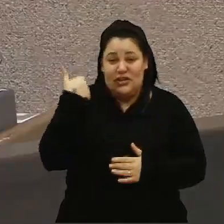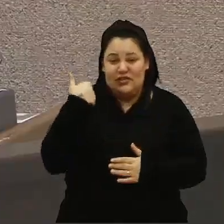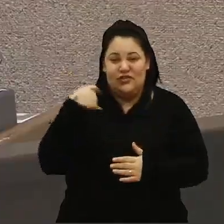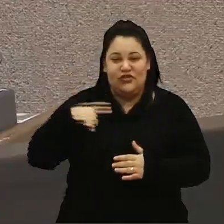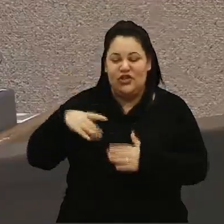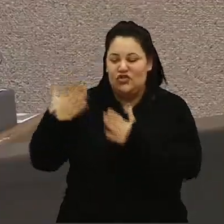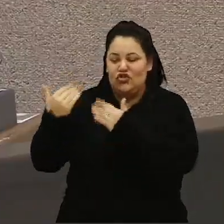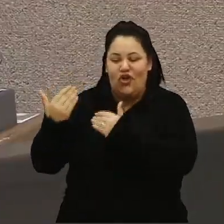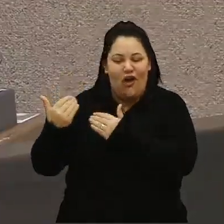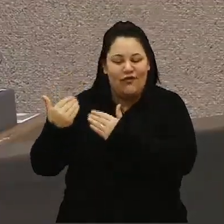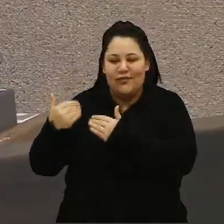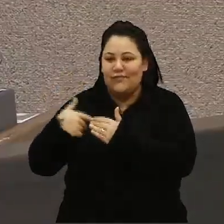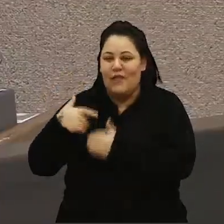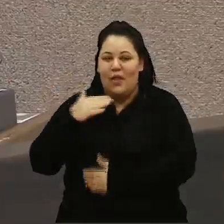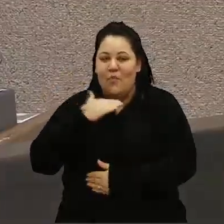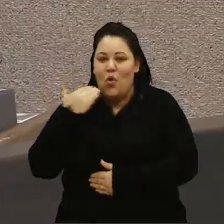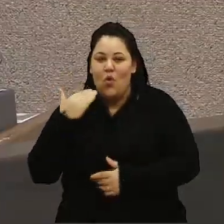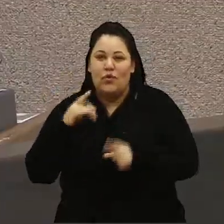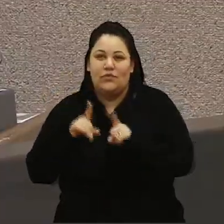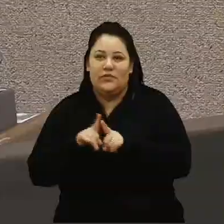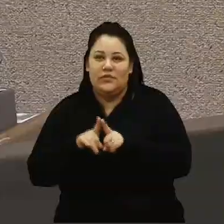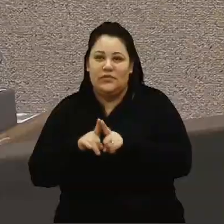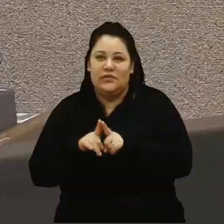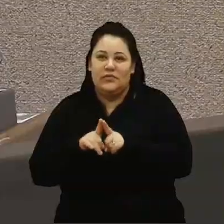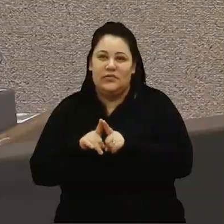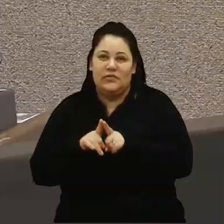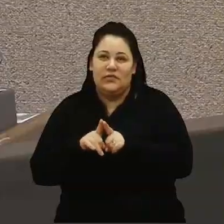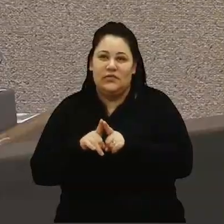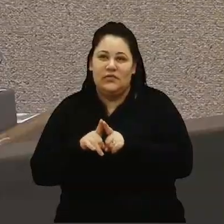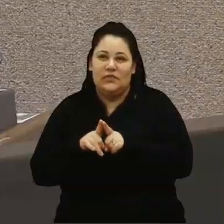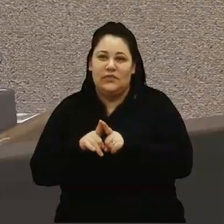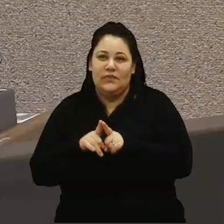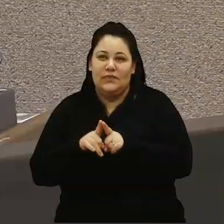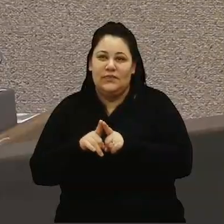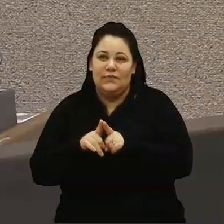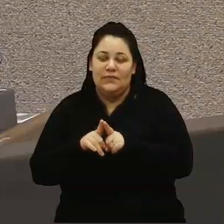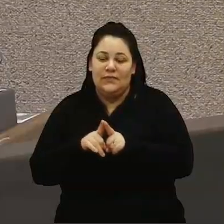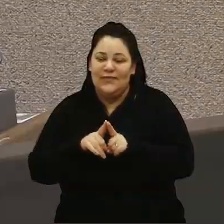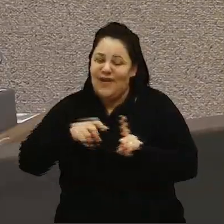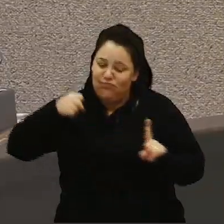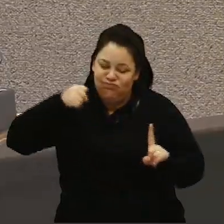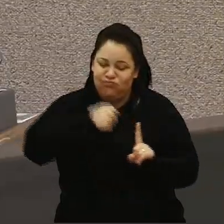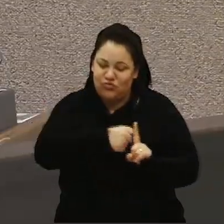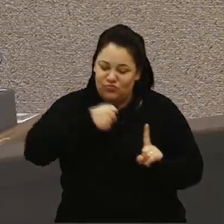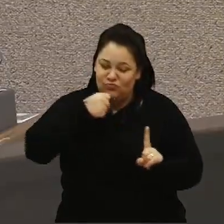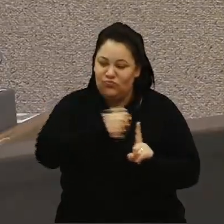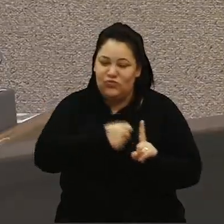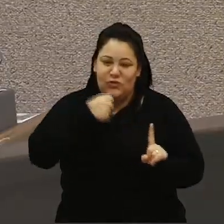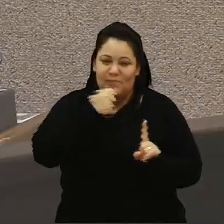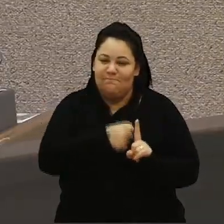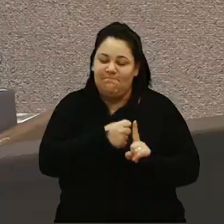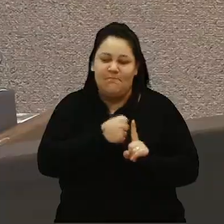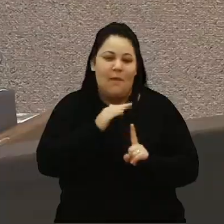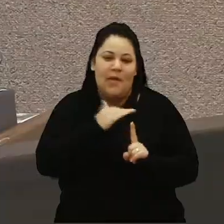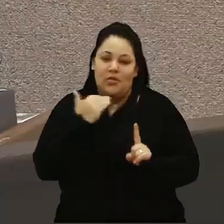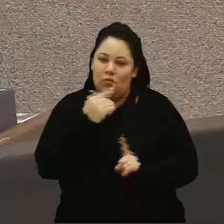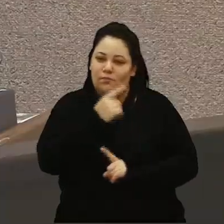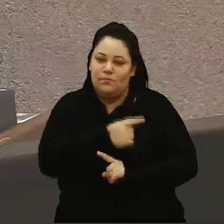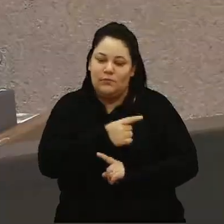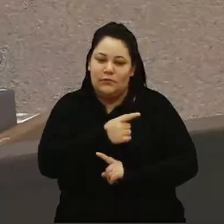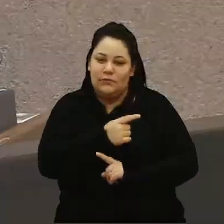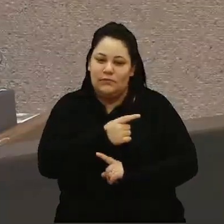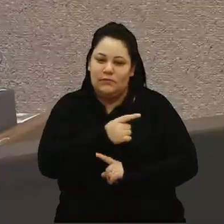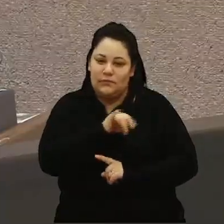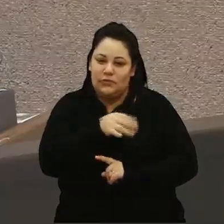uma juventude pela frente, e ele, a grossos golpes aí, acabou ceifando a vida da Jéssica Oliveira,